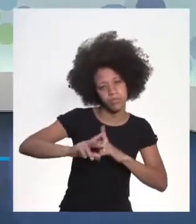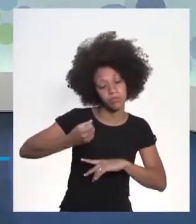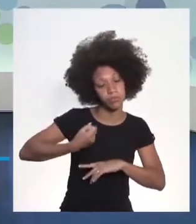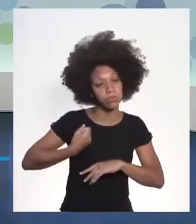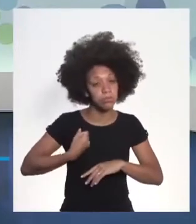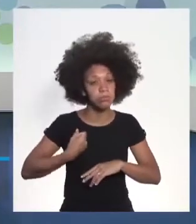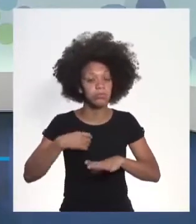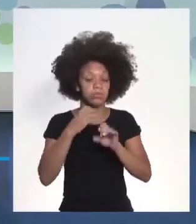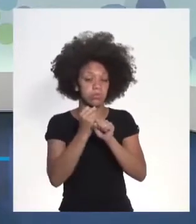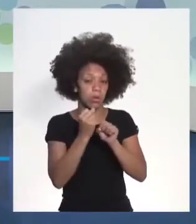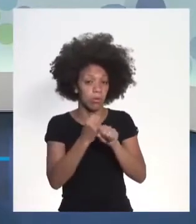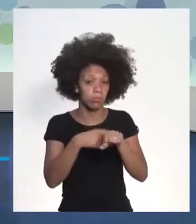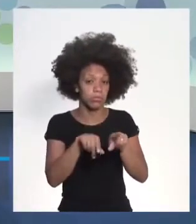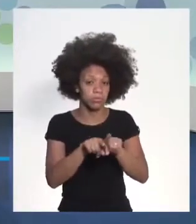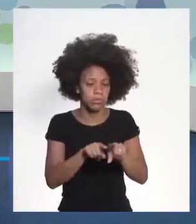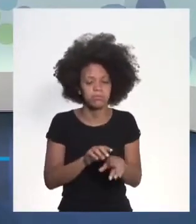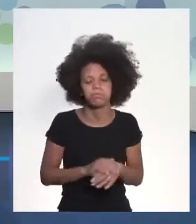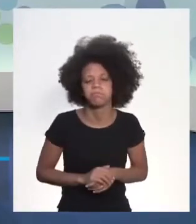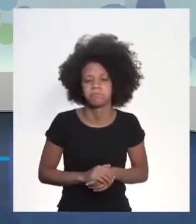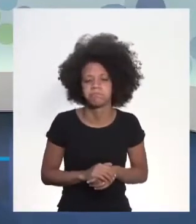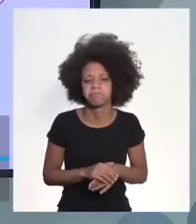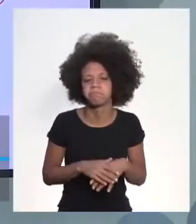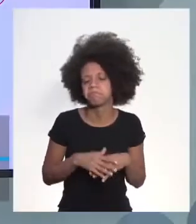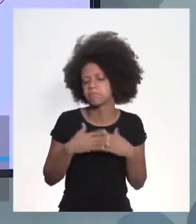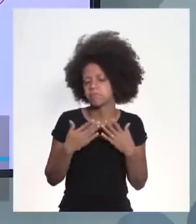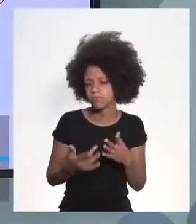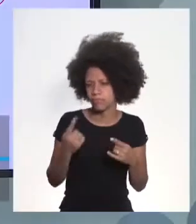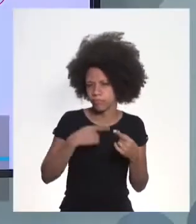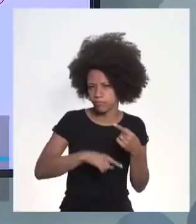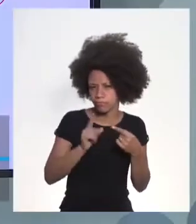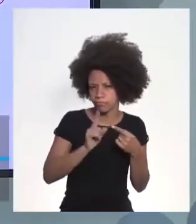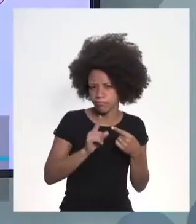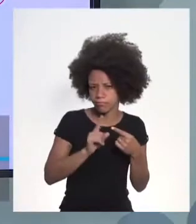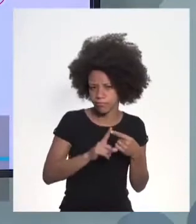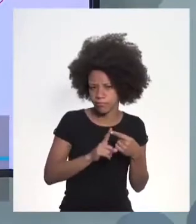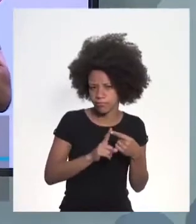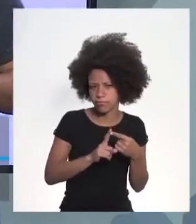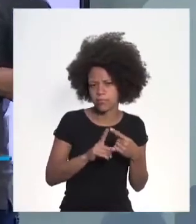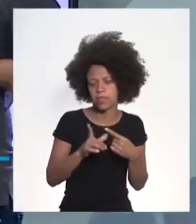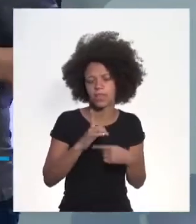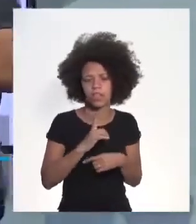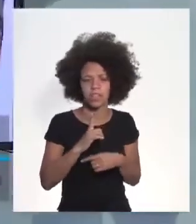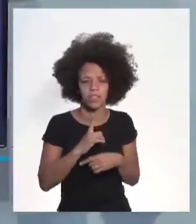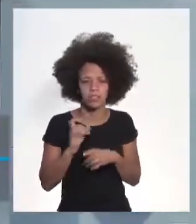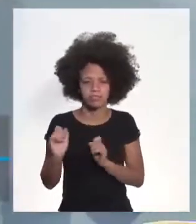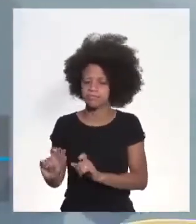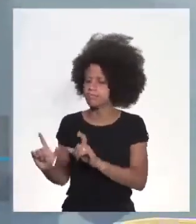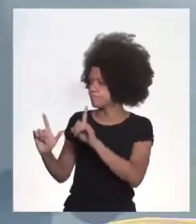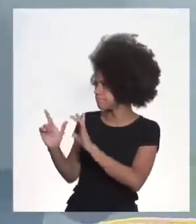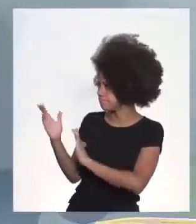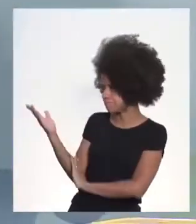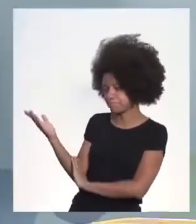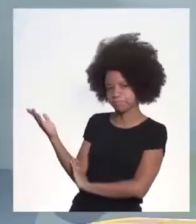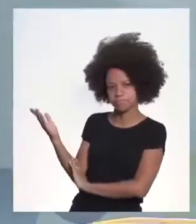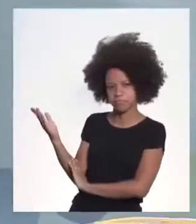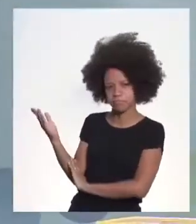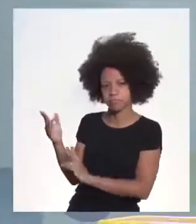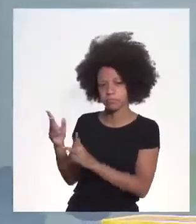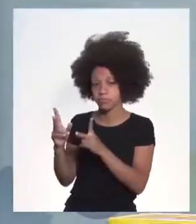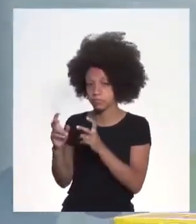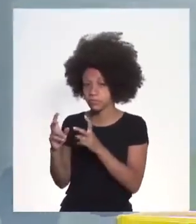assustado ninguém aqui tá certo então nessa primeira expressão que nós temos pode colocar de novo aqui ó